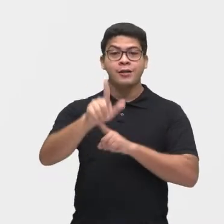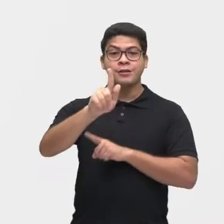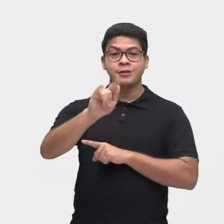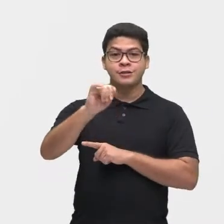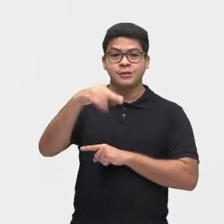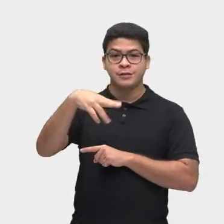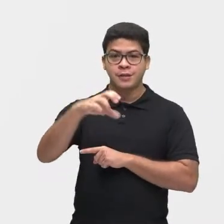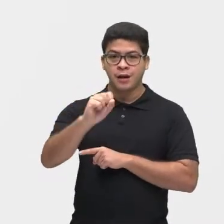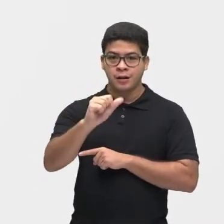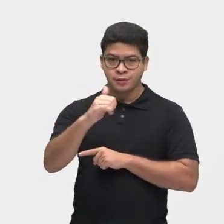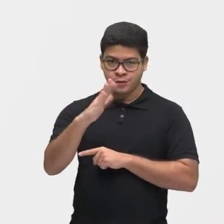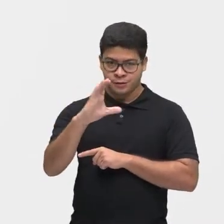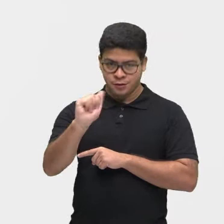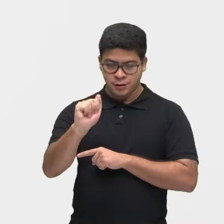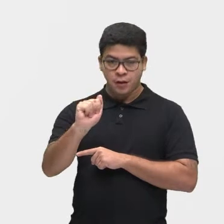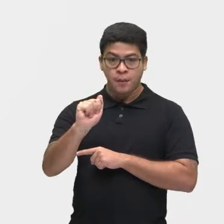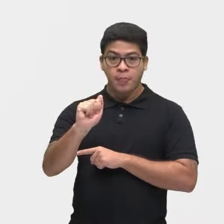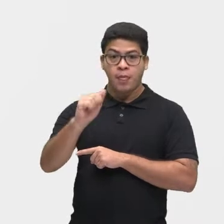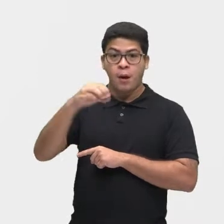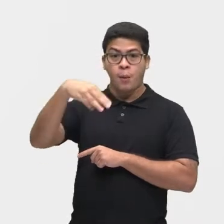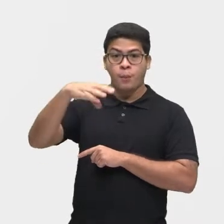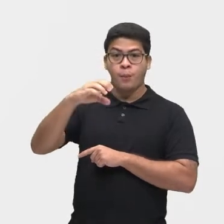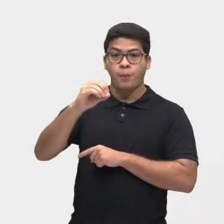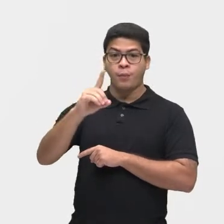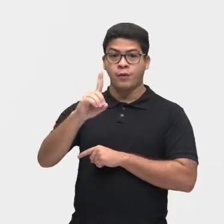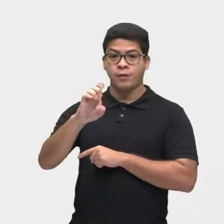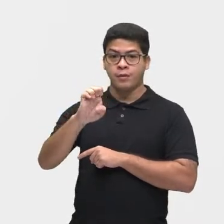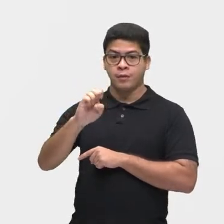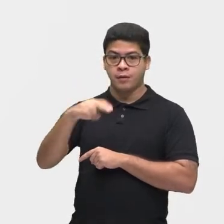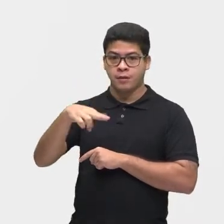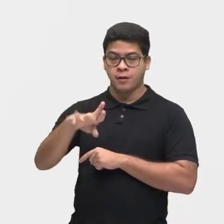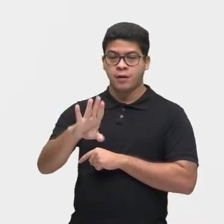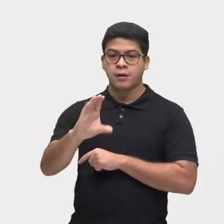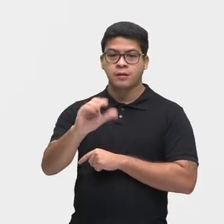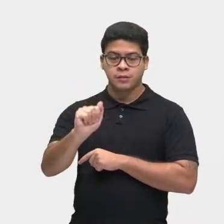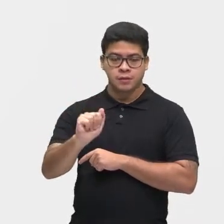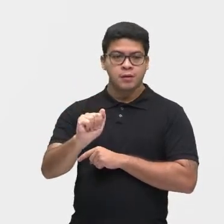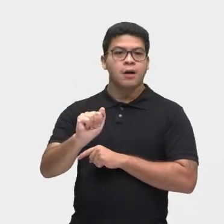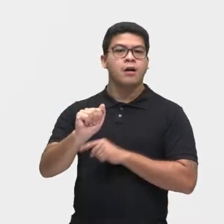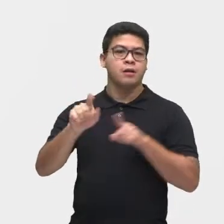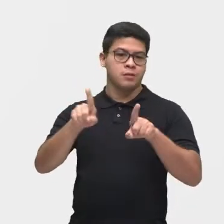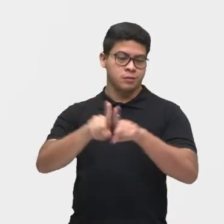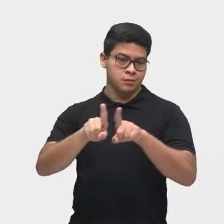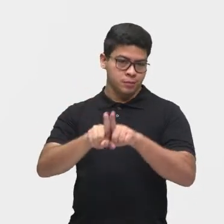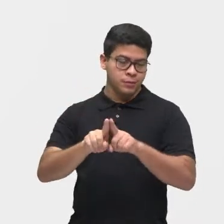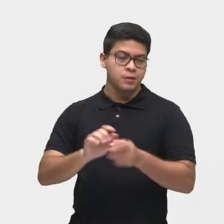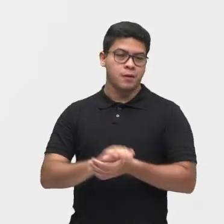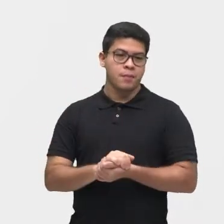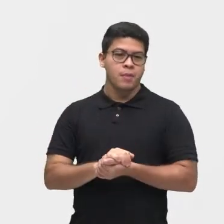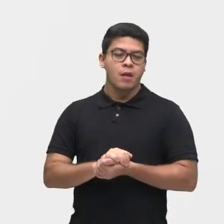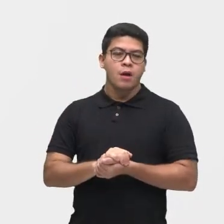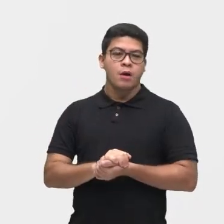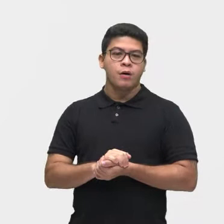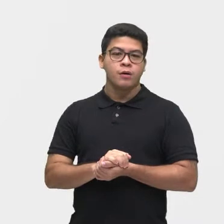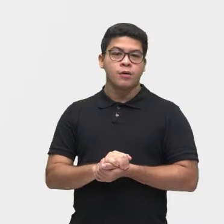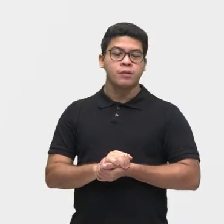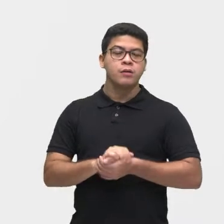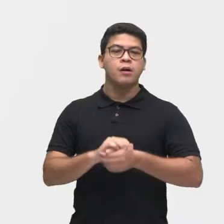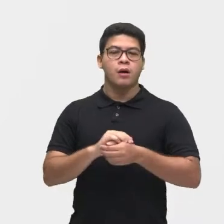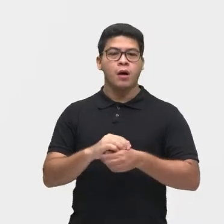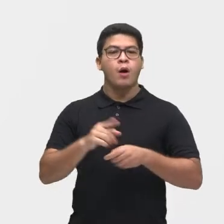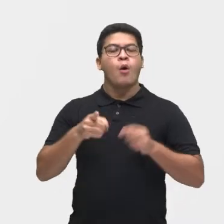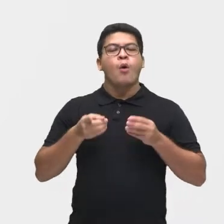nome, porque a ginástica artística olímpica já era algo mais antigo. E aí foi inicialmente chamada de